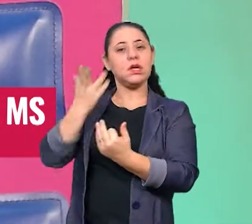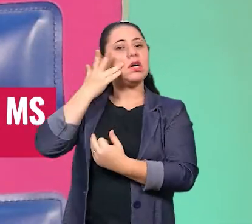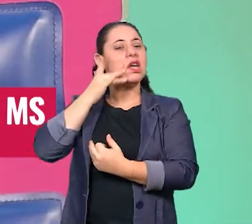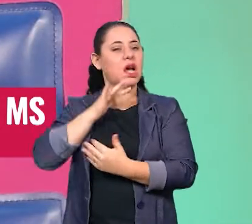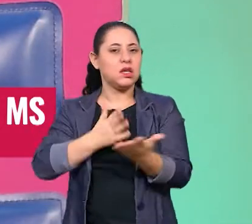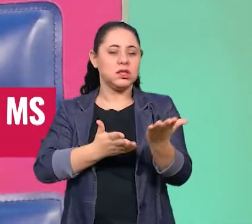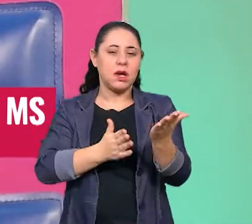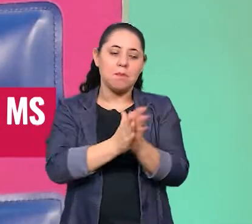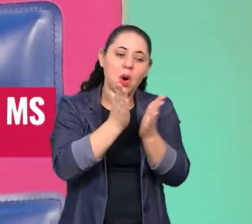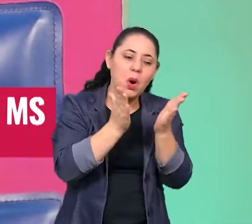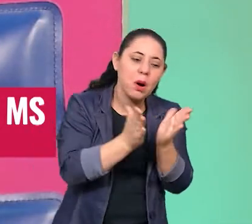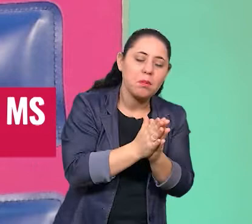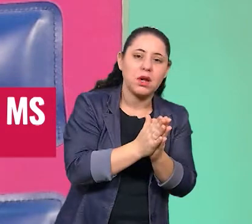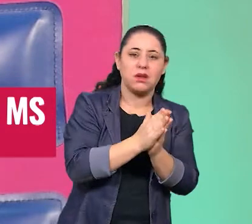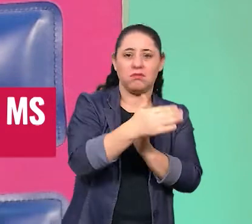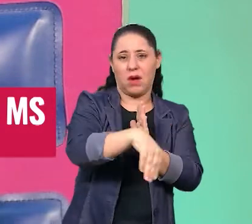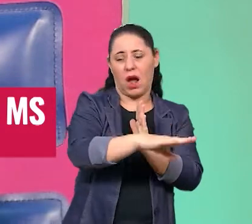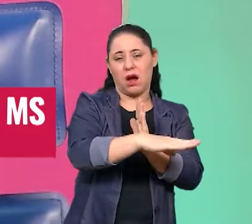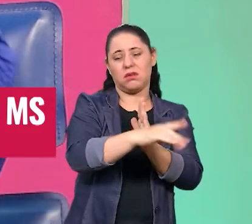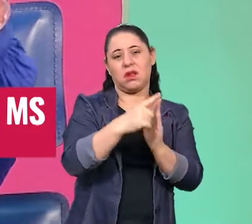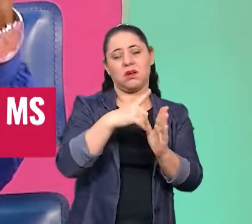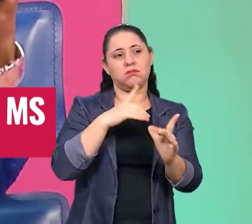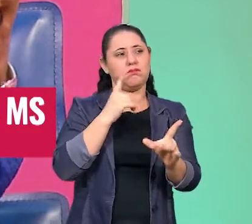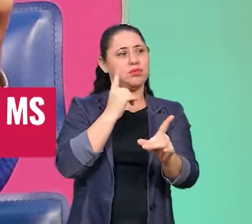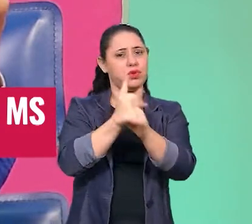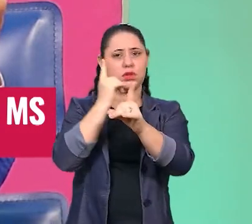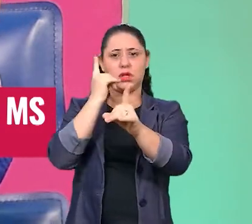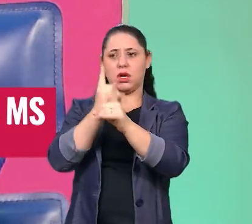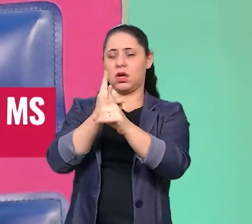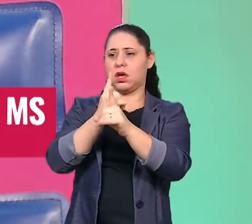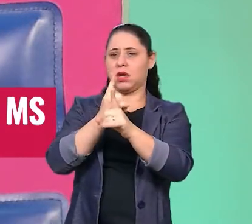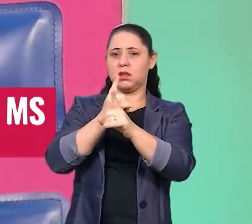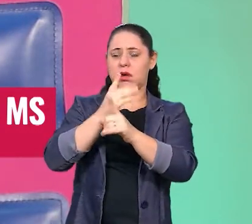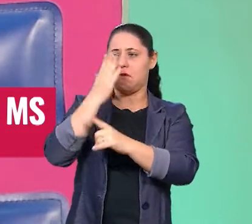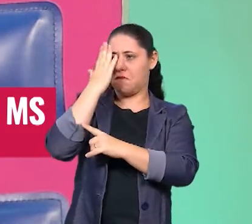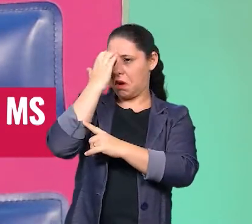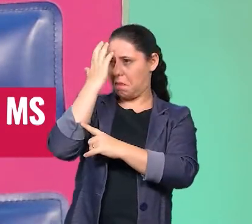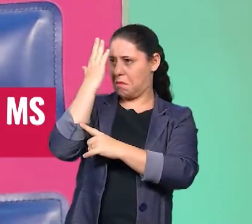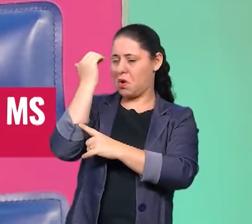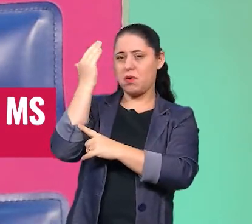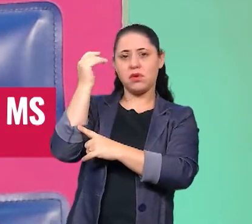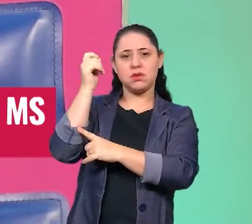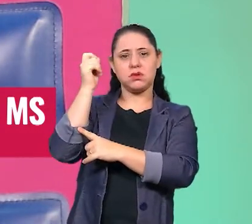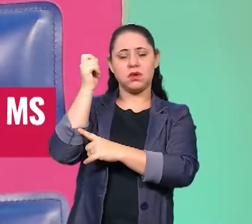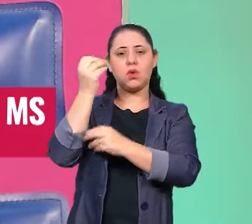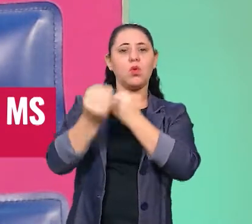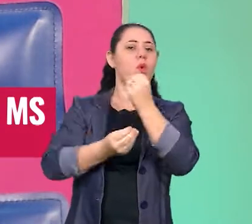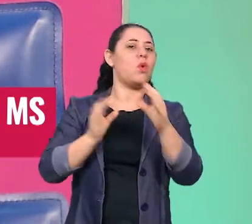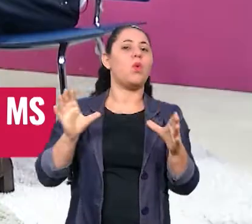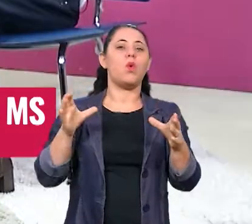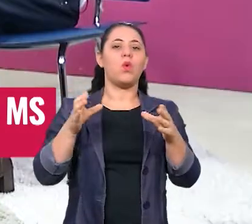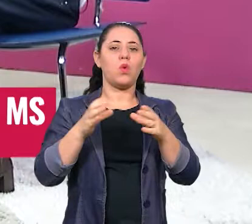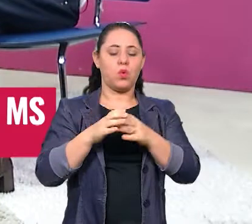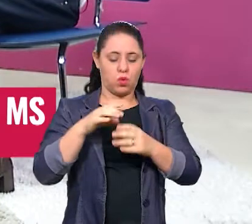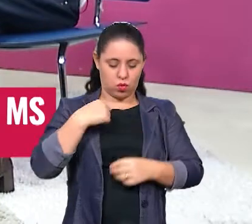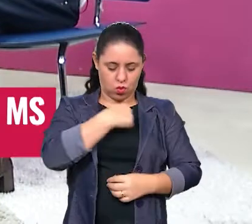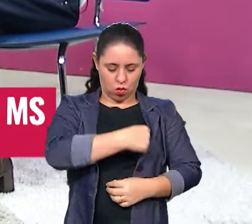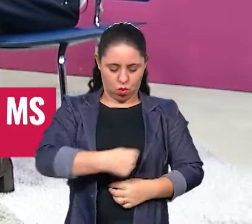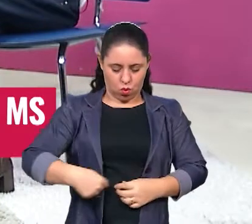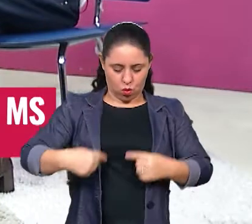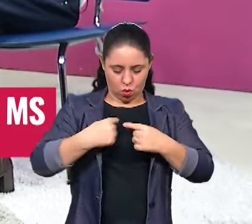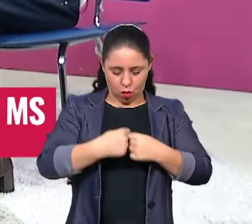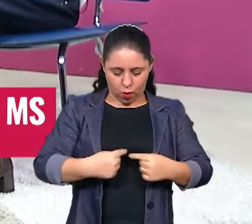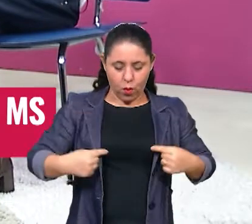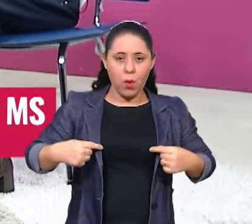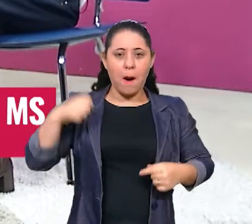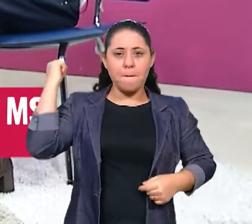jeito. Imagine esse encontro, né, com artistas tão maravilhosos, como são o grupo Olodum, que representa a cultura afro, a